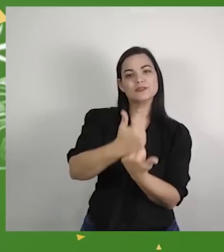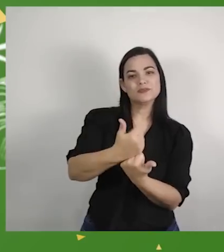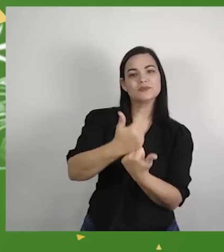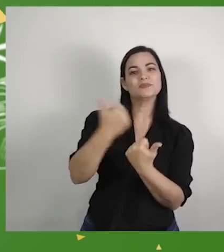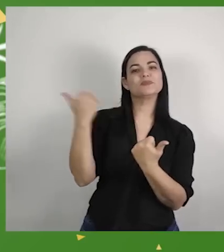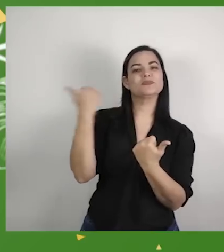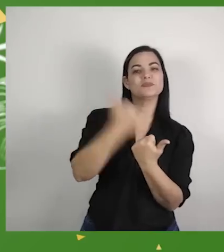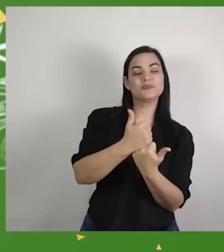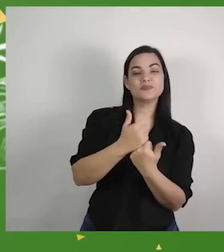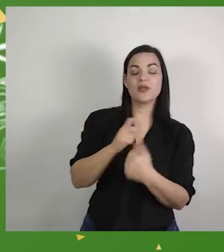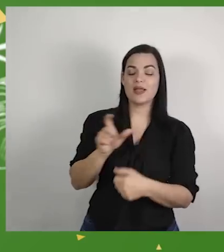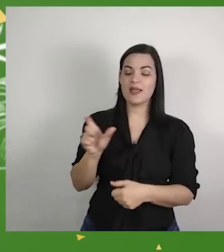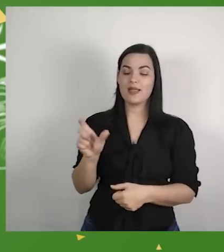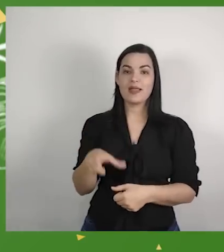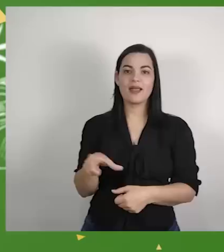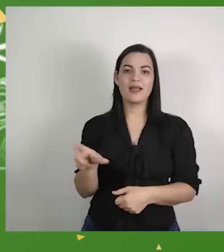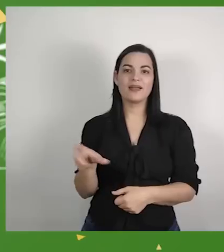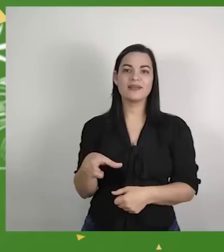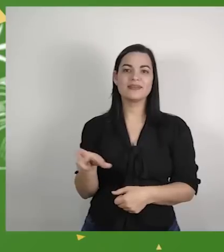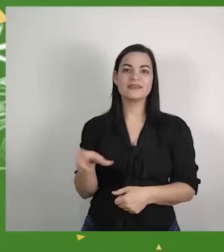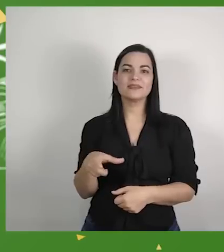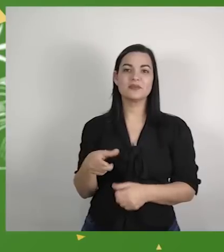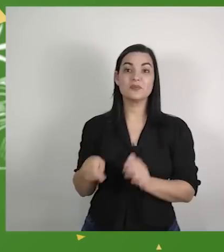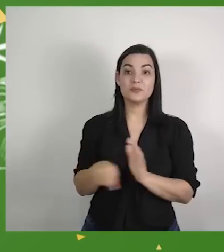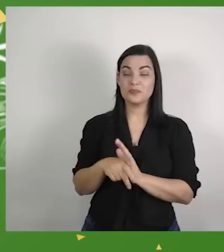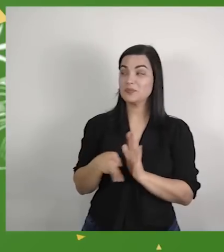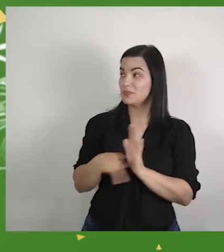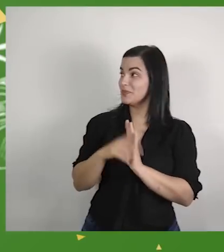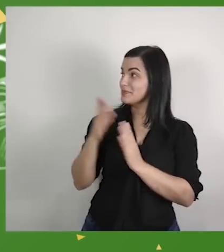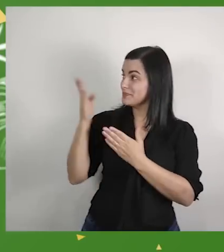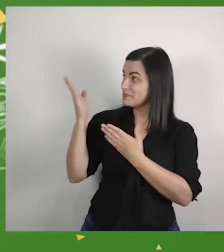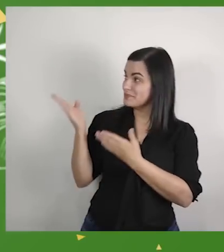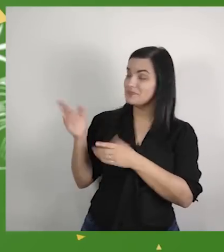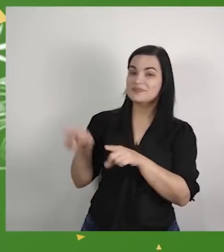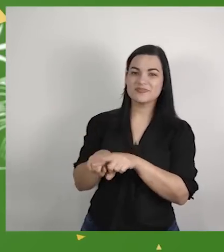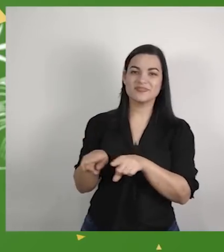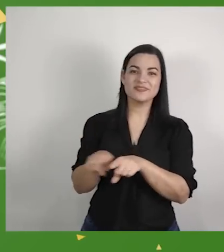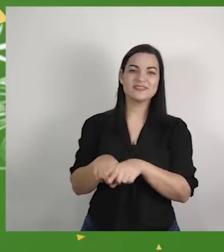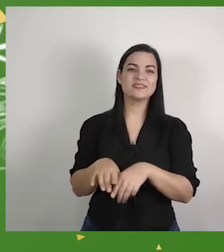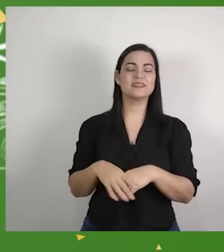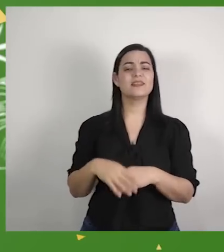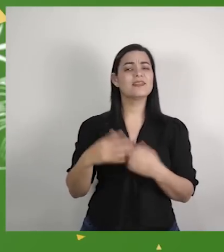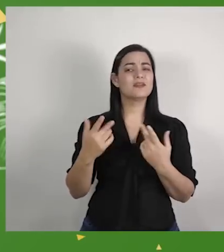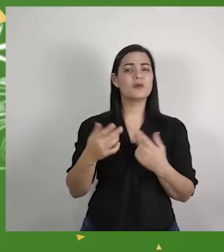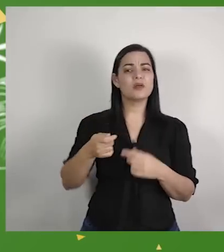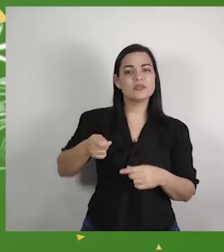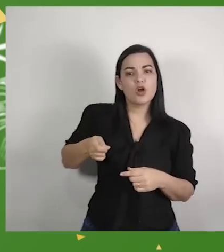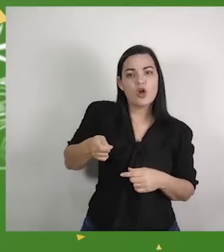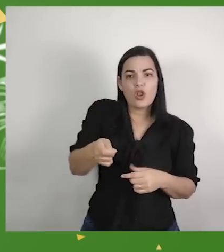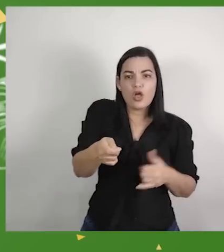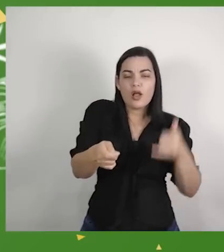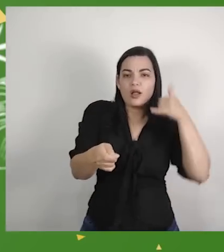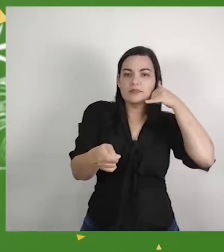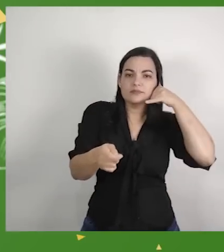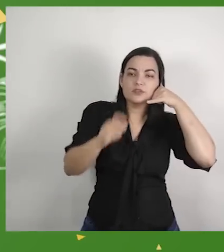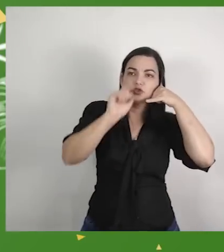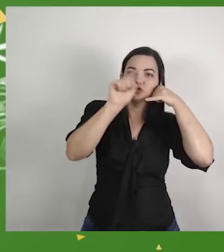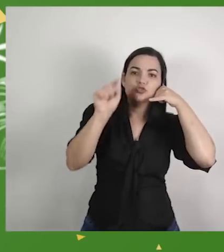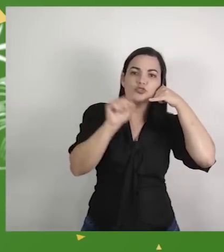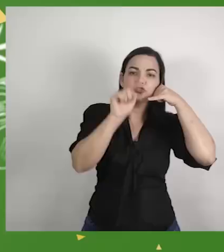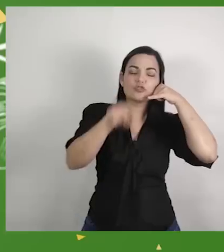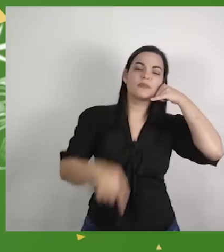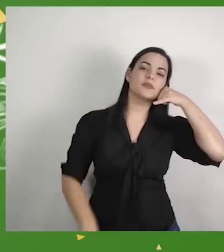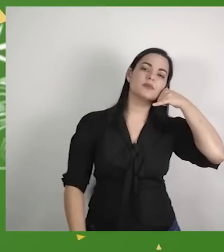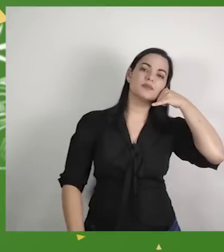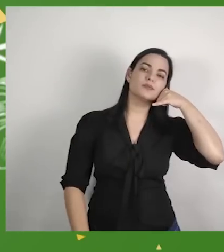ser substituídas pelos cartões telefônicos, que tá aí na imagem também. E o procedimento era o mesmo, você